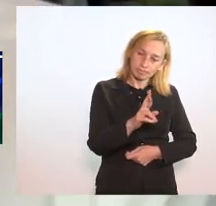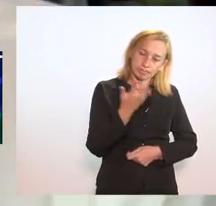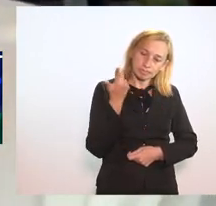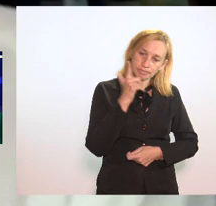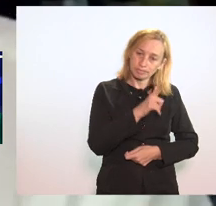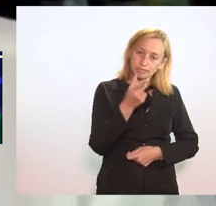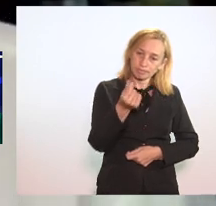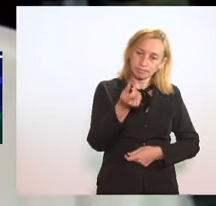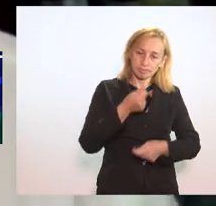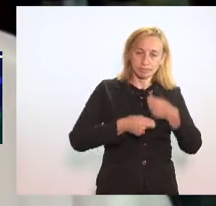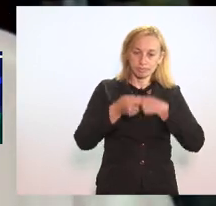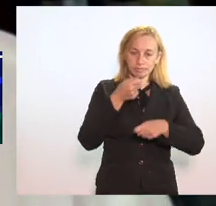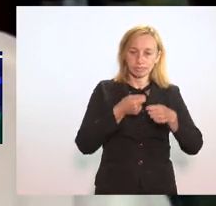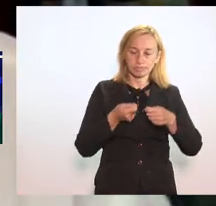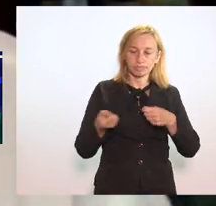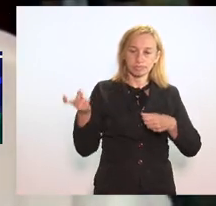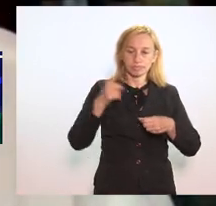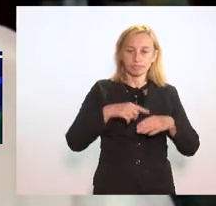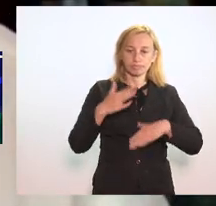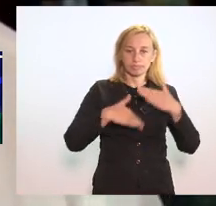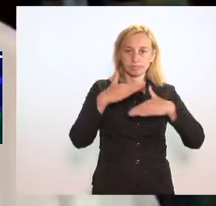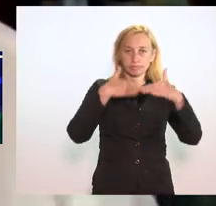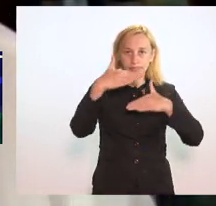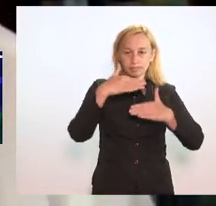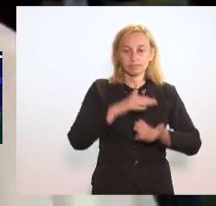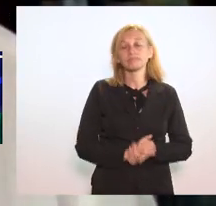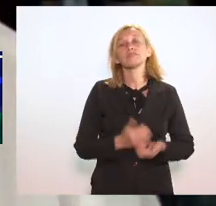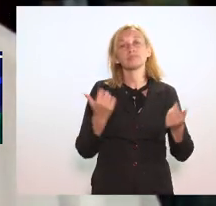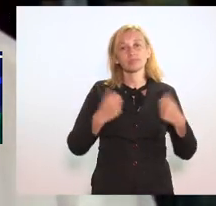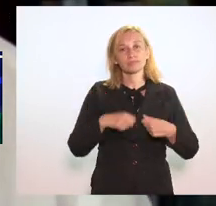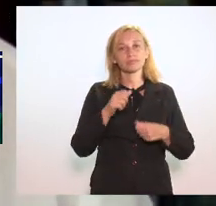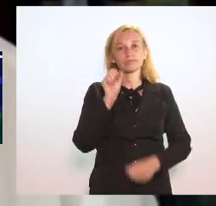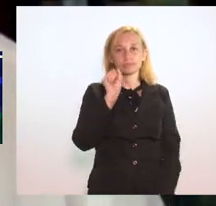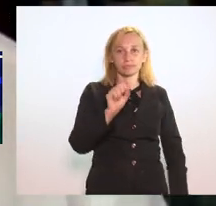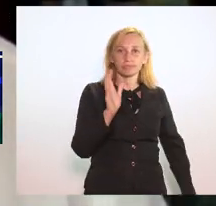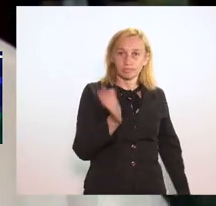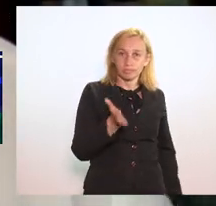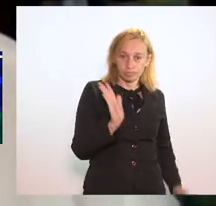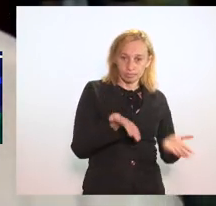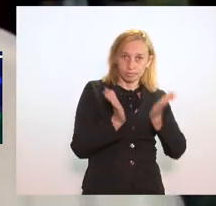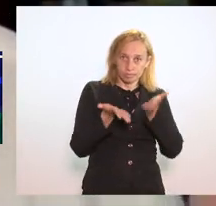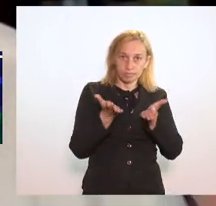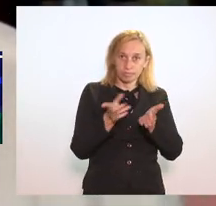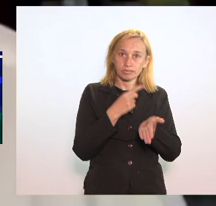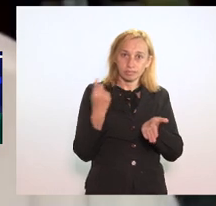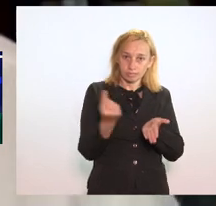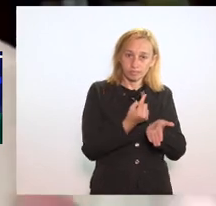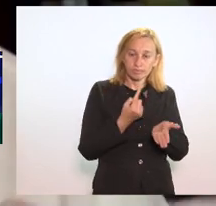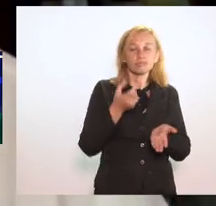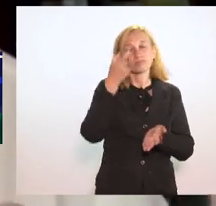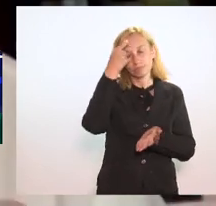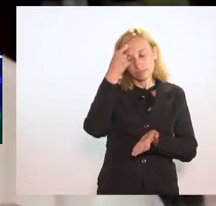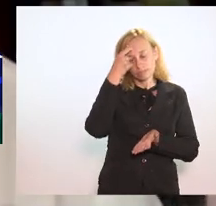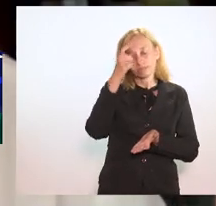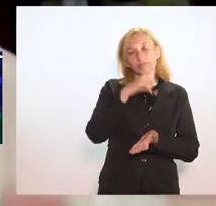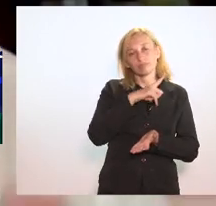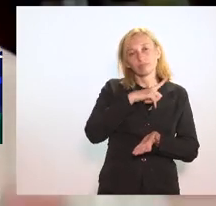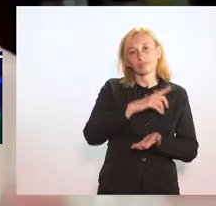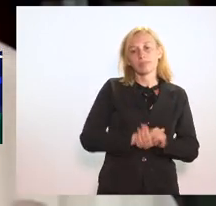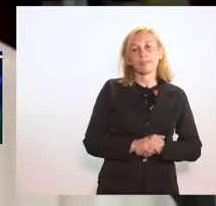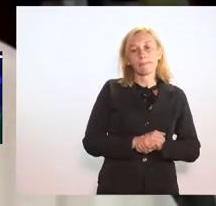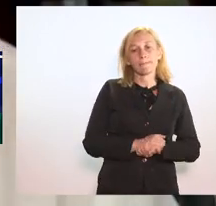fazer com que a economia volte para o seu e não é preciso agora a gente buscar um consenso